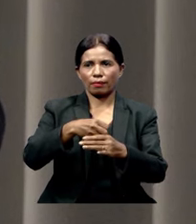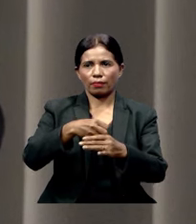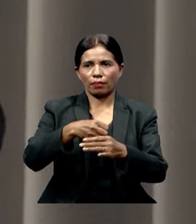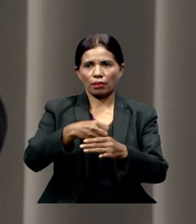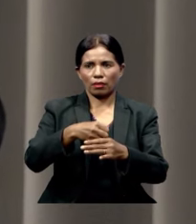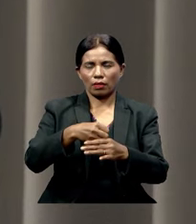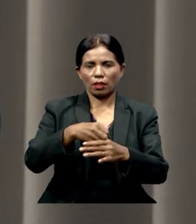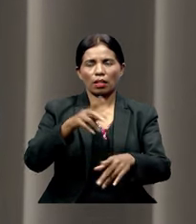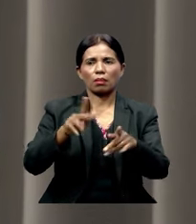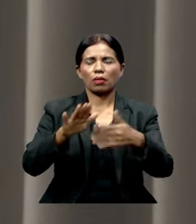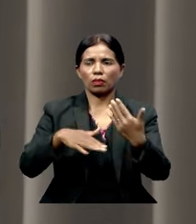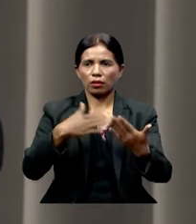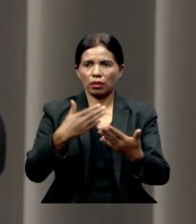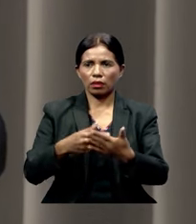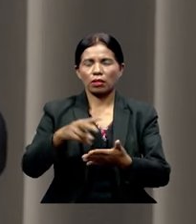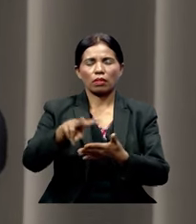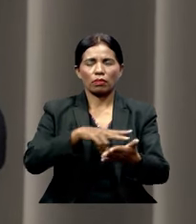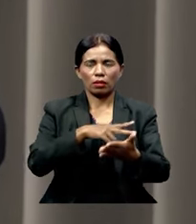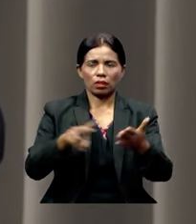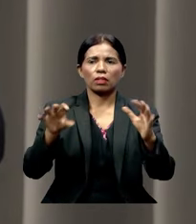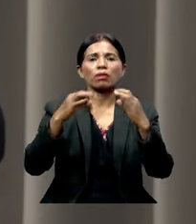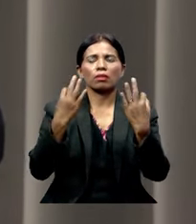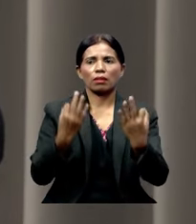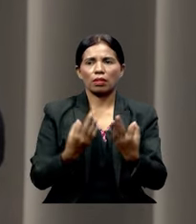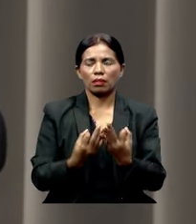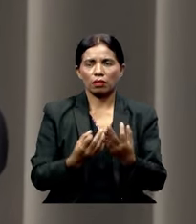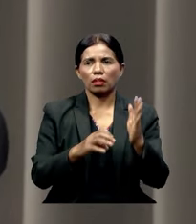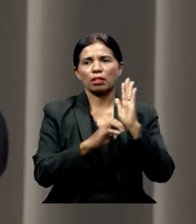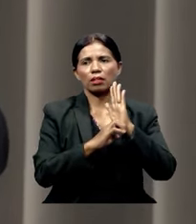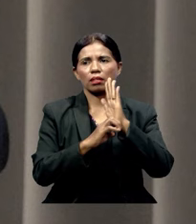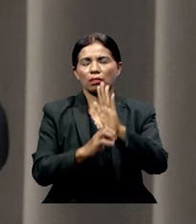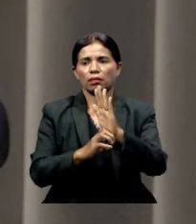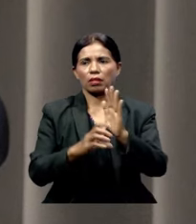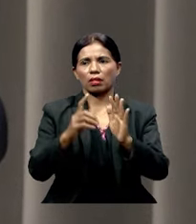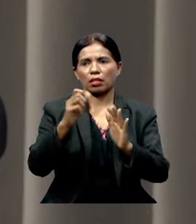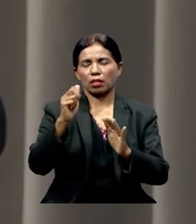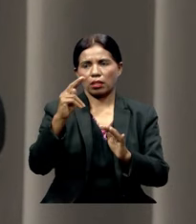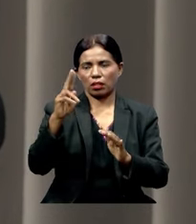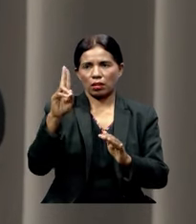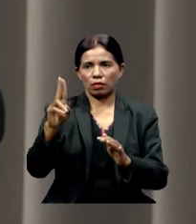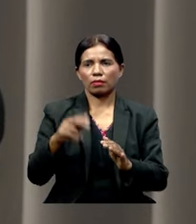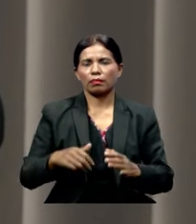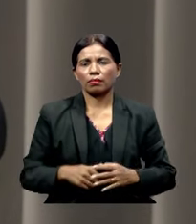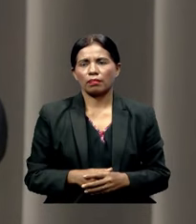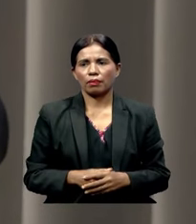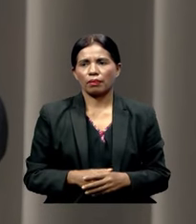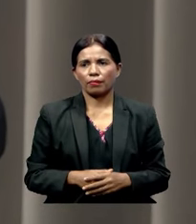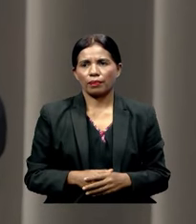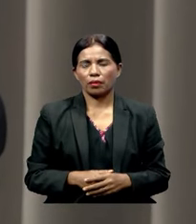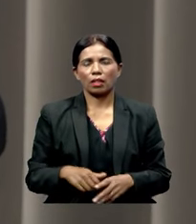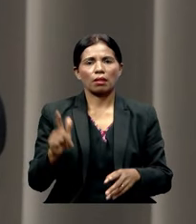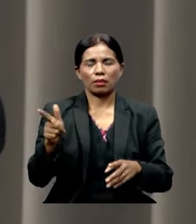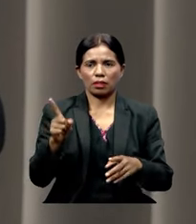gênero sira, que é ou violência doméstica, por exemplo, dano, que é ou ameaças.